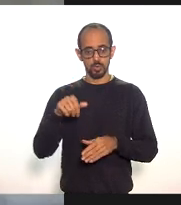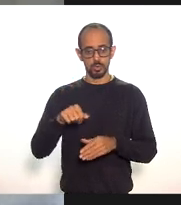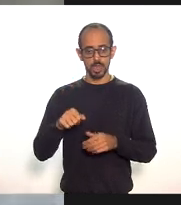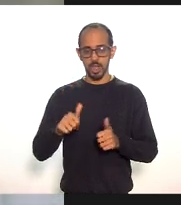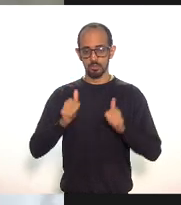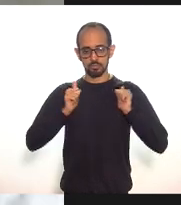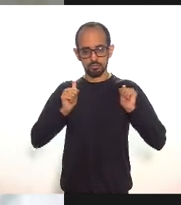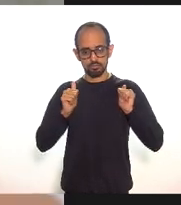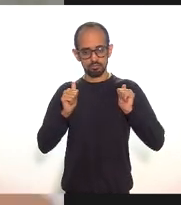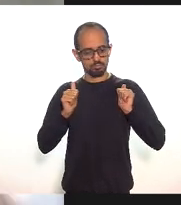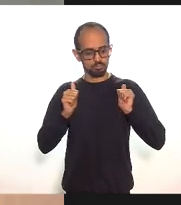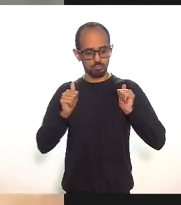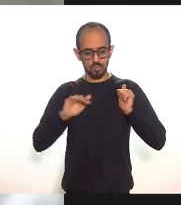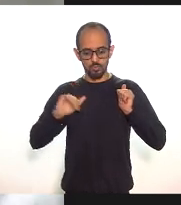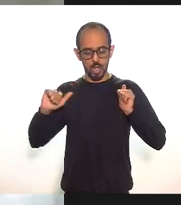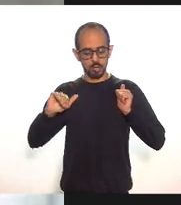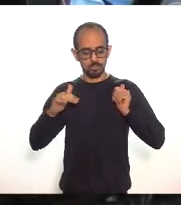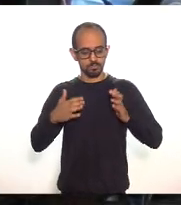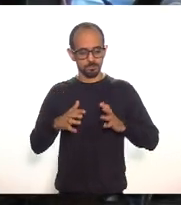abstenção.